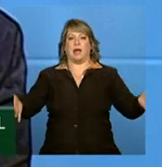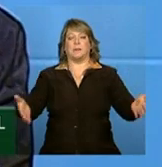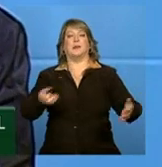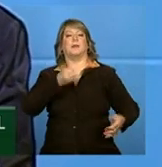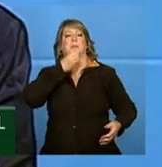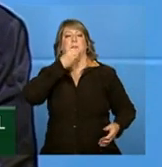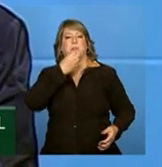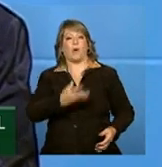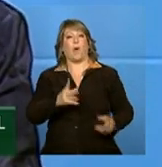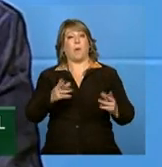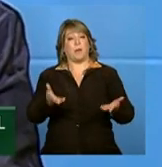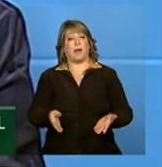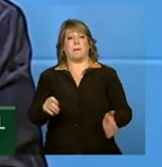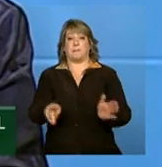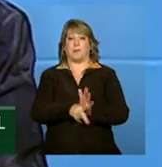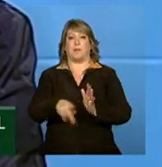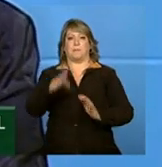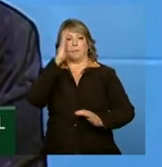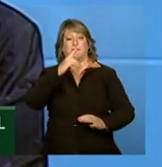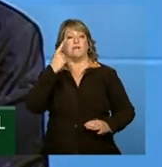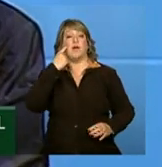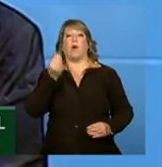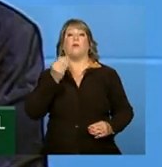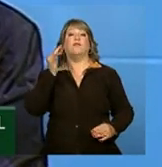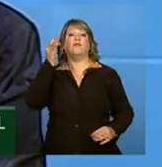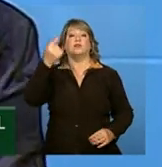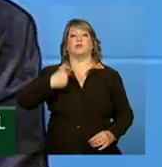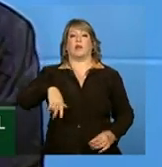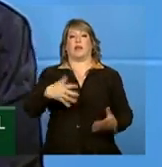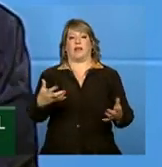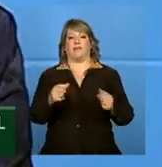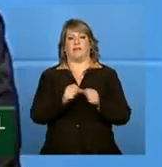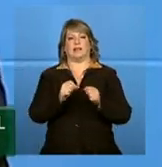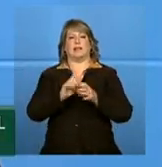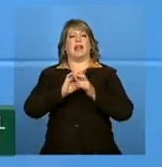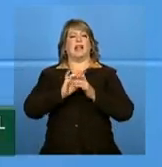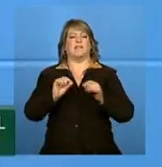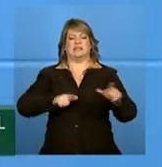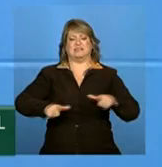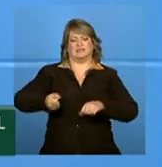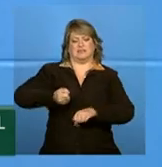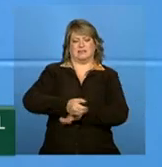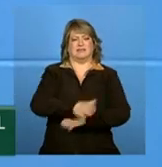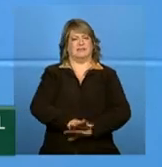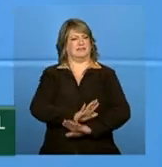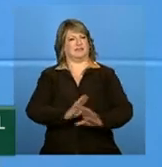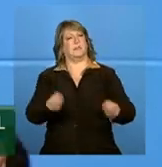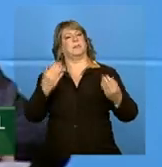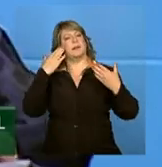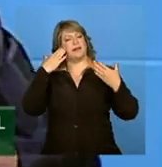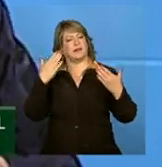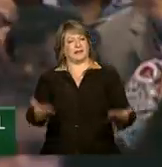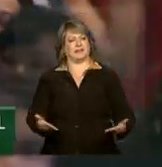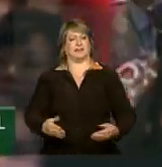como é o próprio Brasil, olhando para o futuro que queremos construir, livre do trabalho infantil. Muito